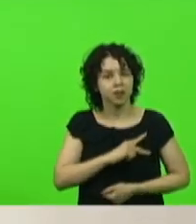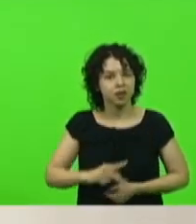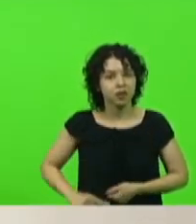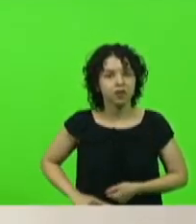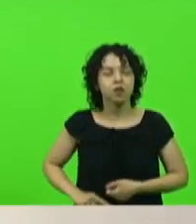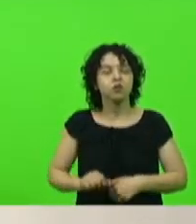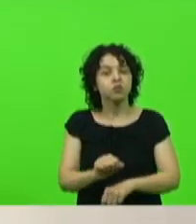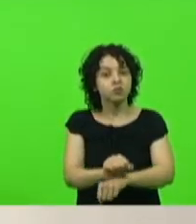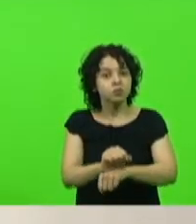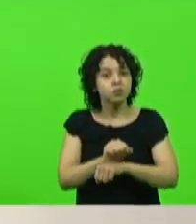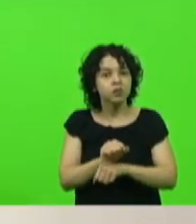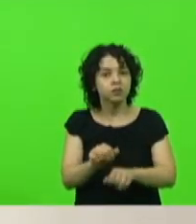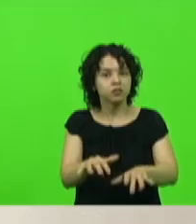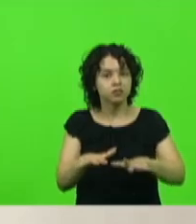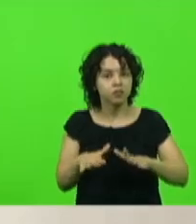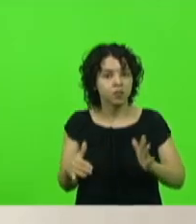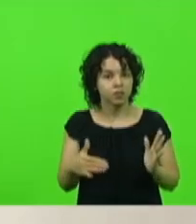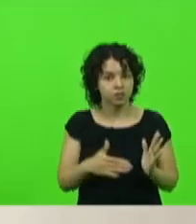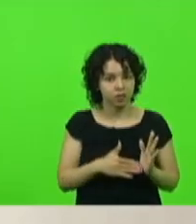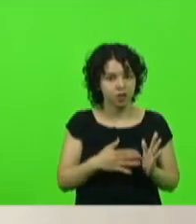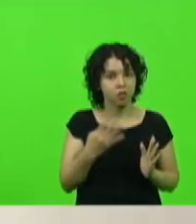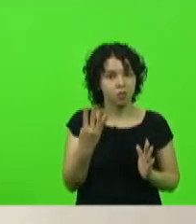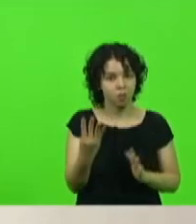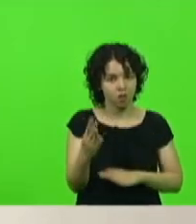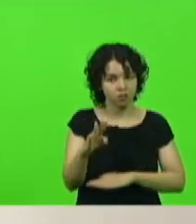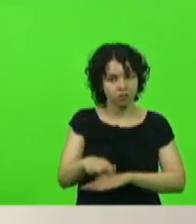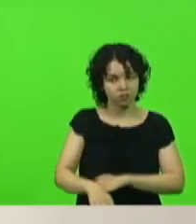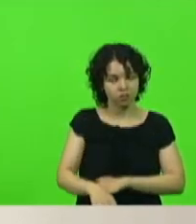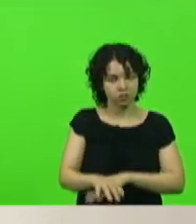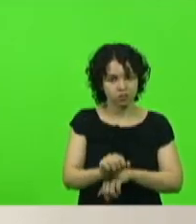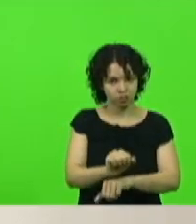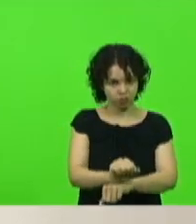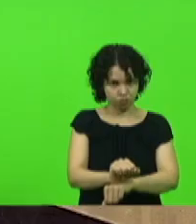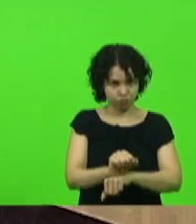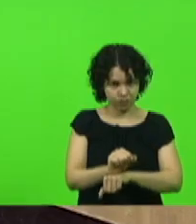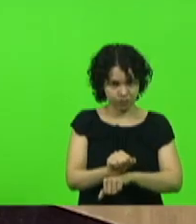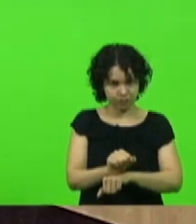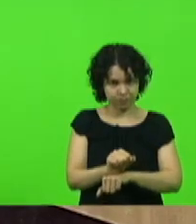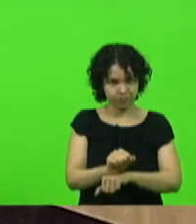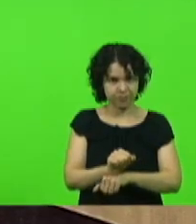presidência suspende a sessão até às 16 horas. Está suspensa a sessão.